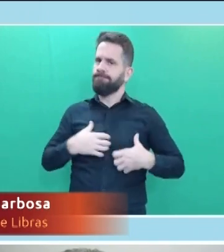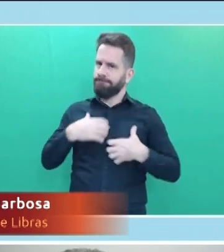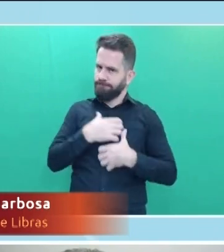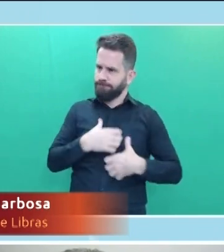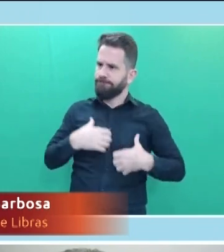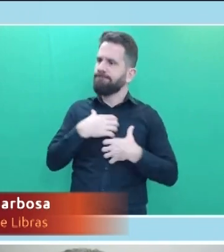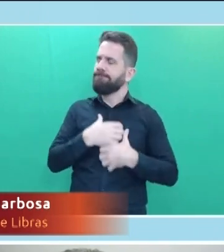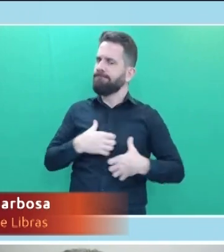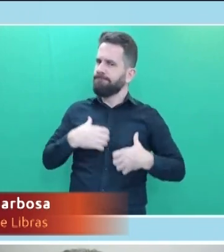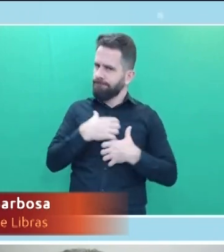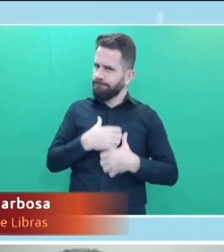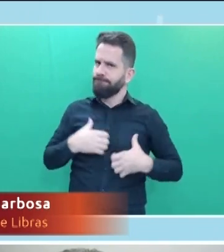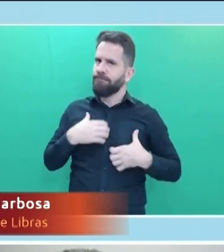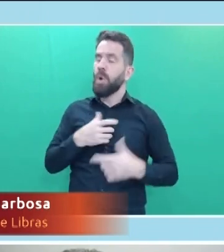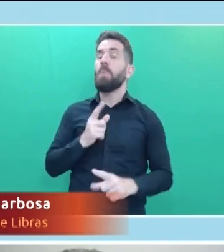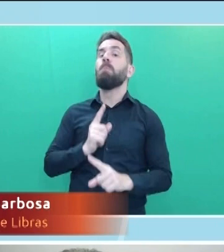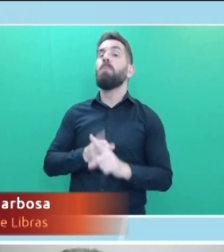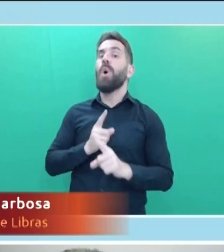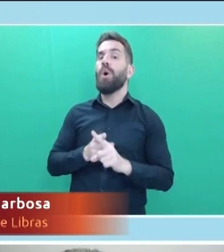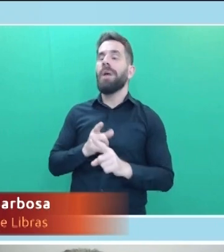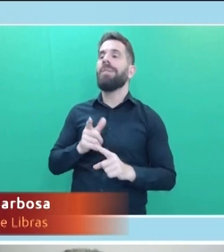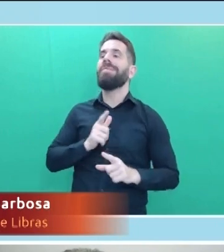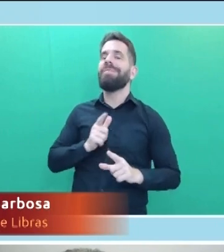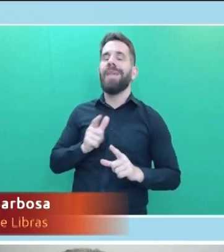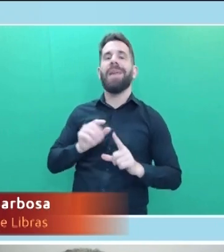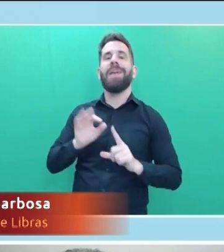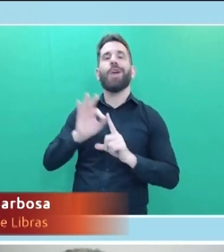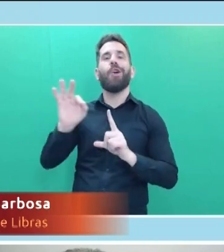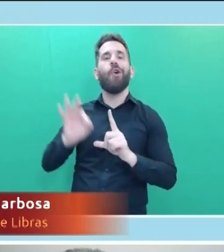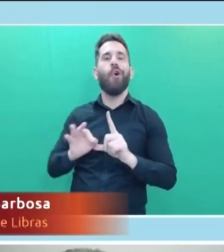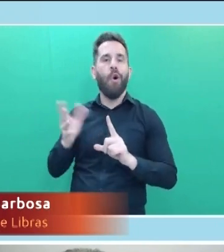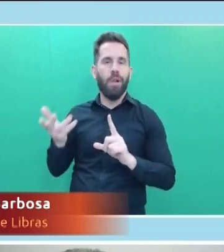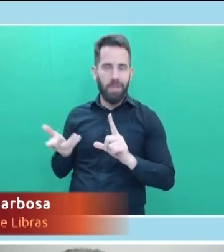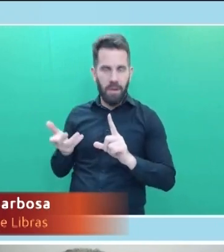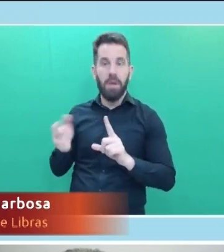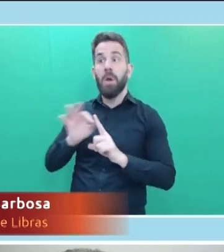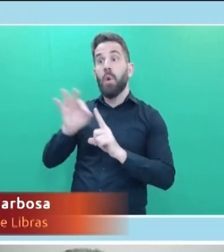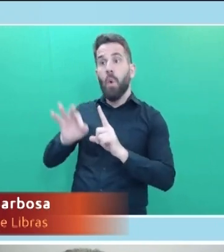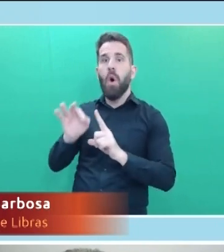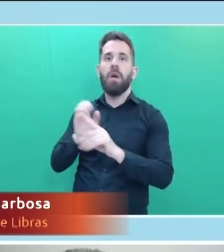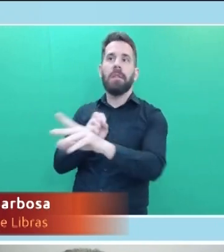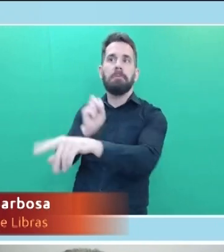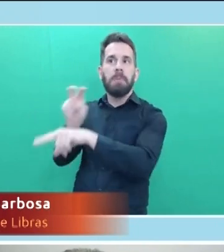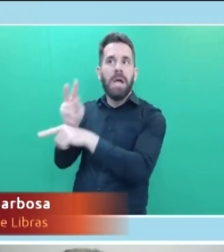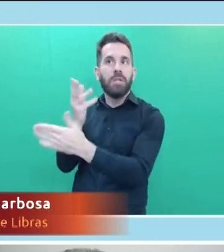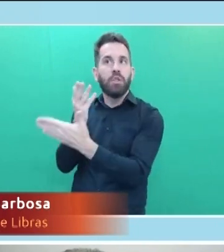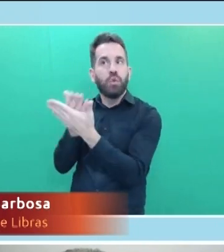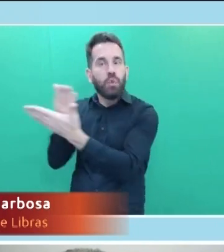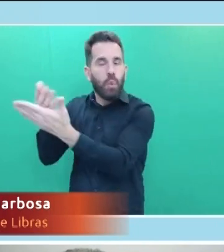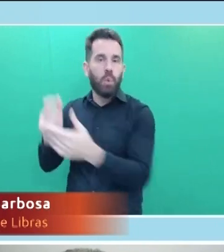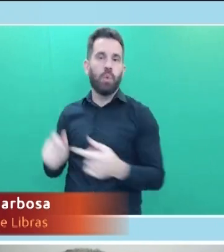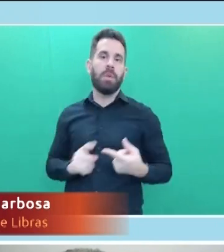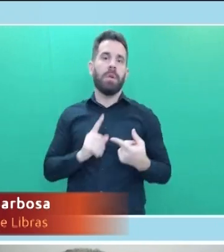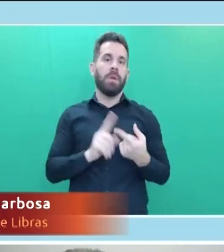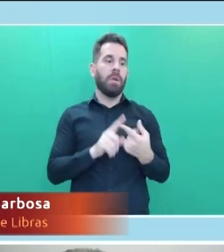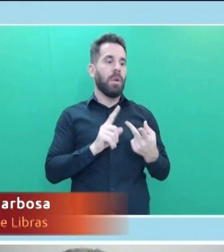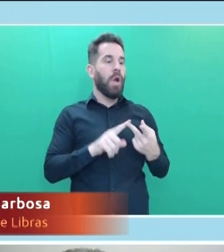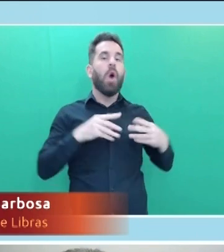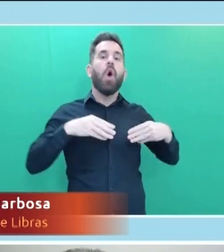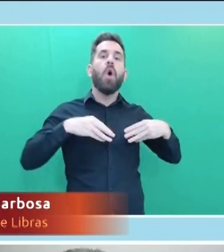cota para estudar, tem território para morar, tem